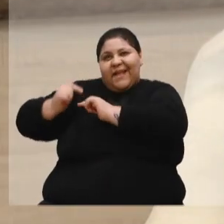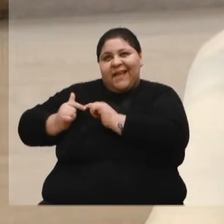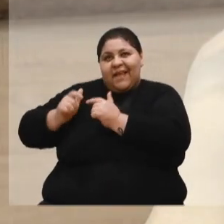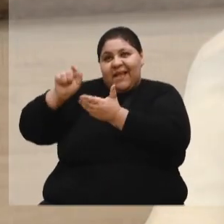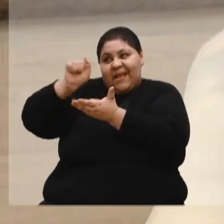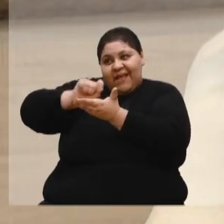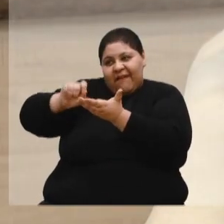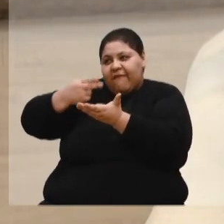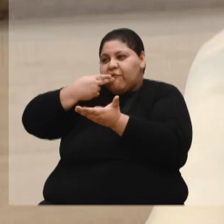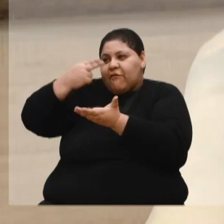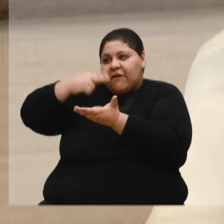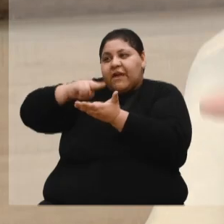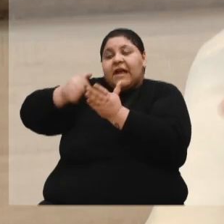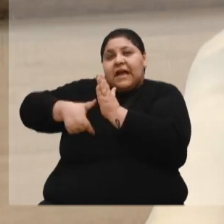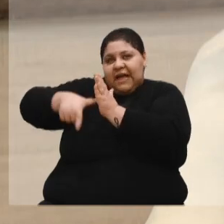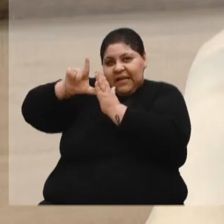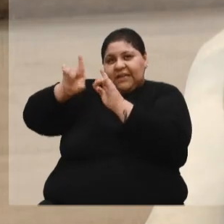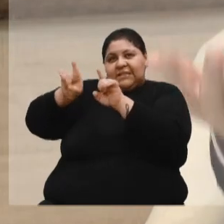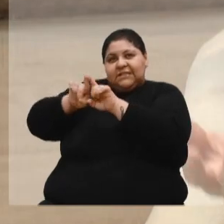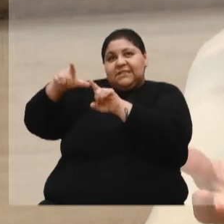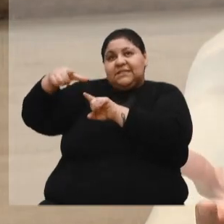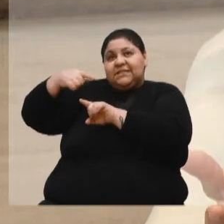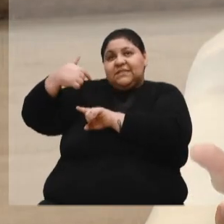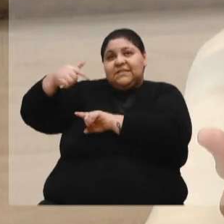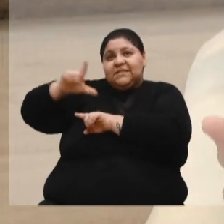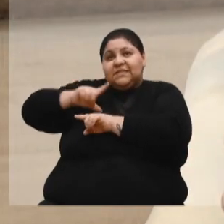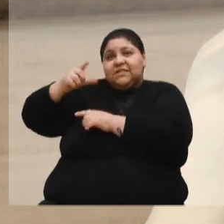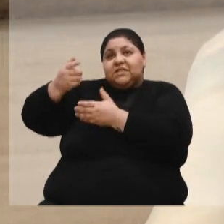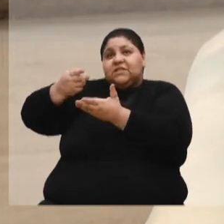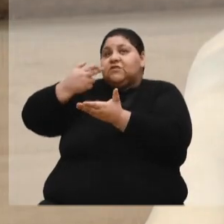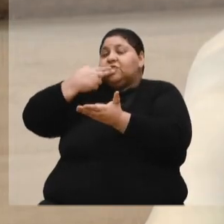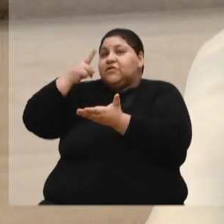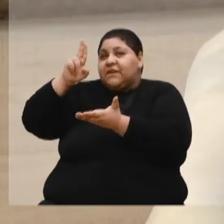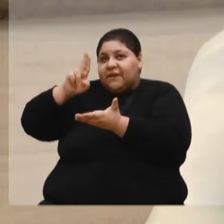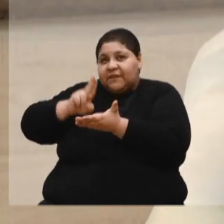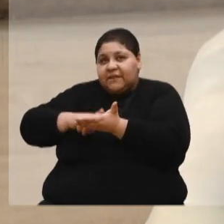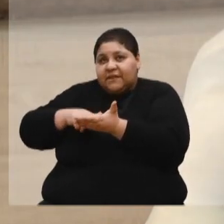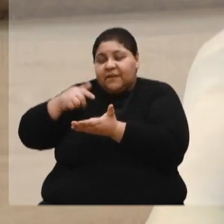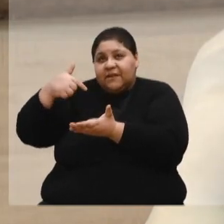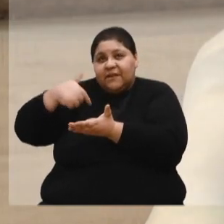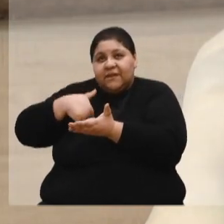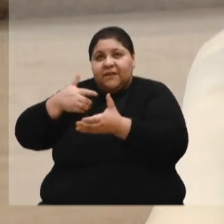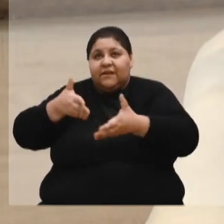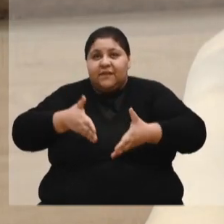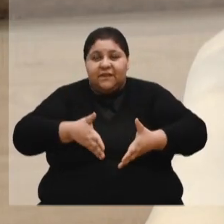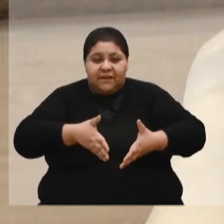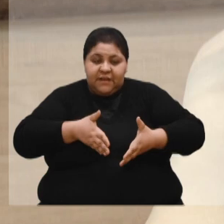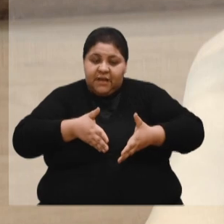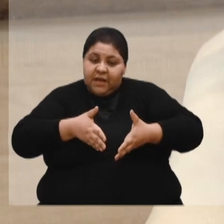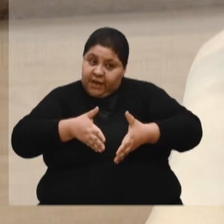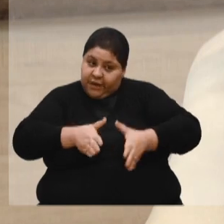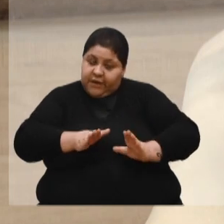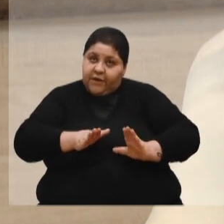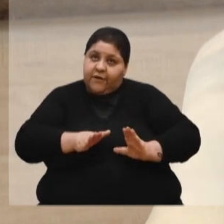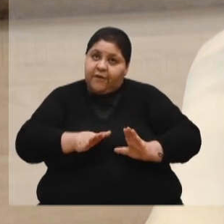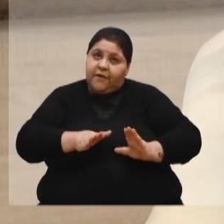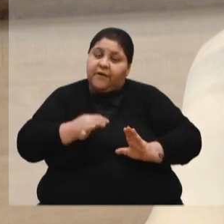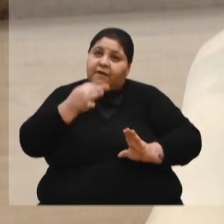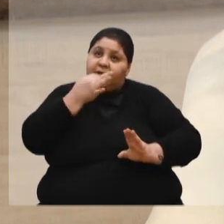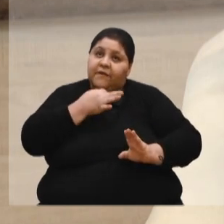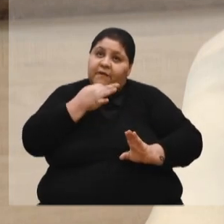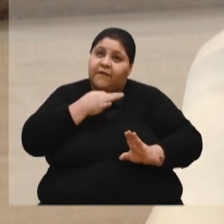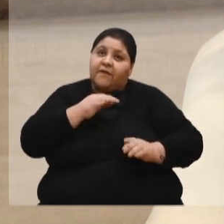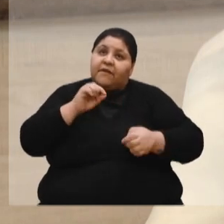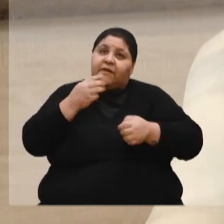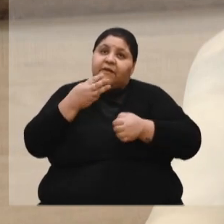escrevia cartas, né? Anterior a mim também. Eu tenho cartas em casa. Quando eu sou nascida e vim morar a Caxias do Sul